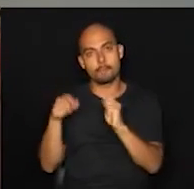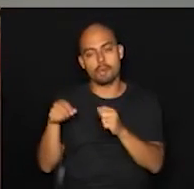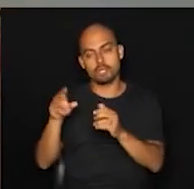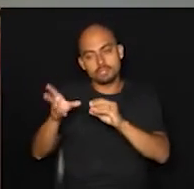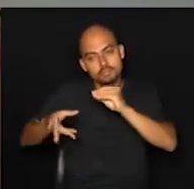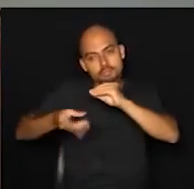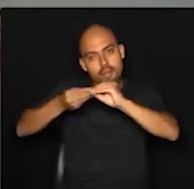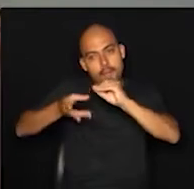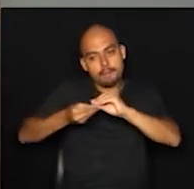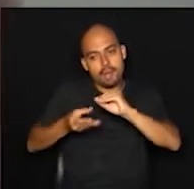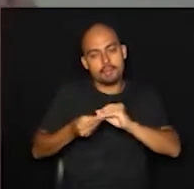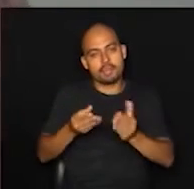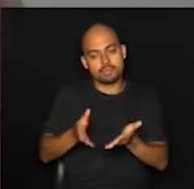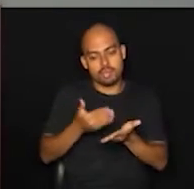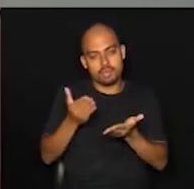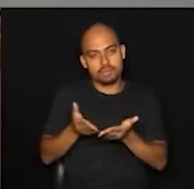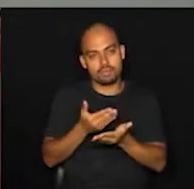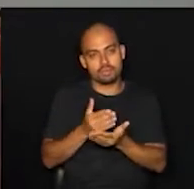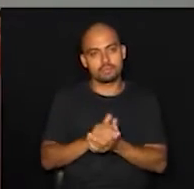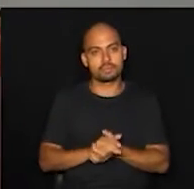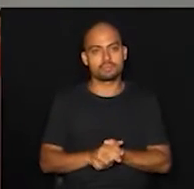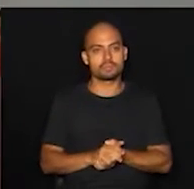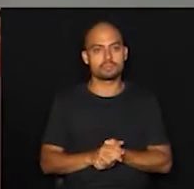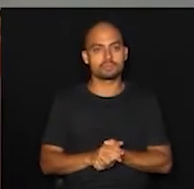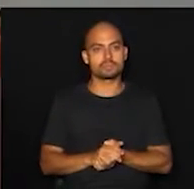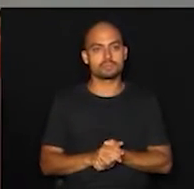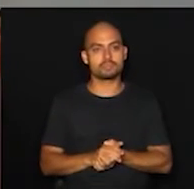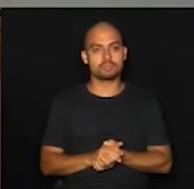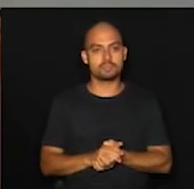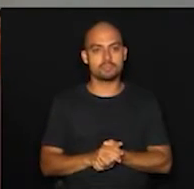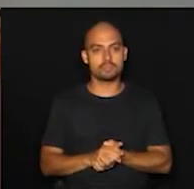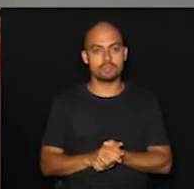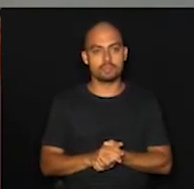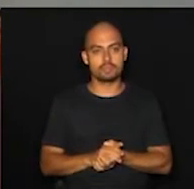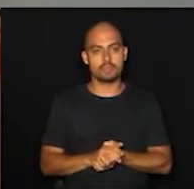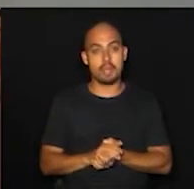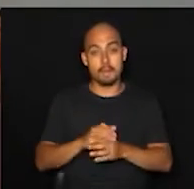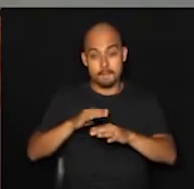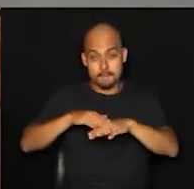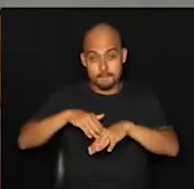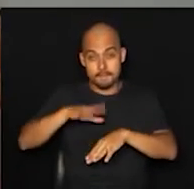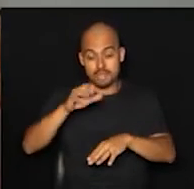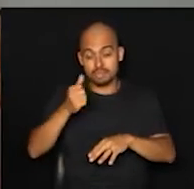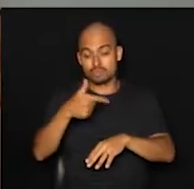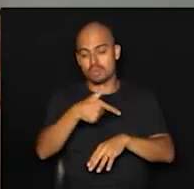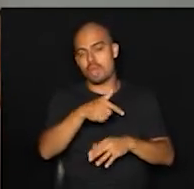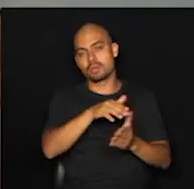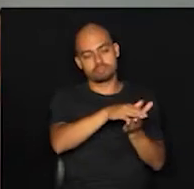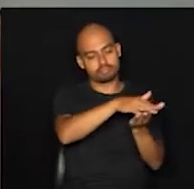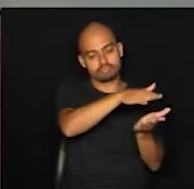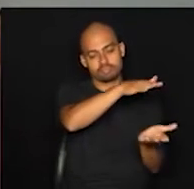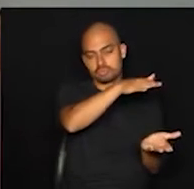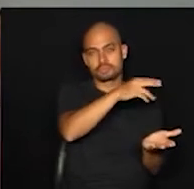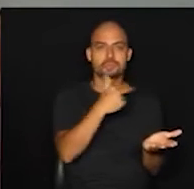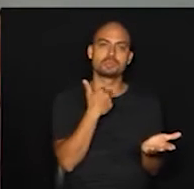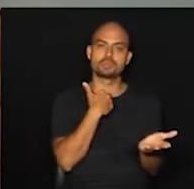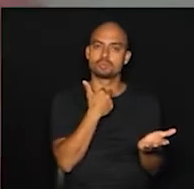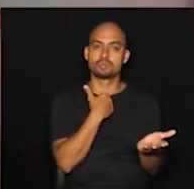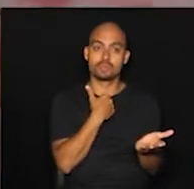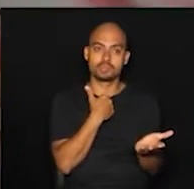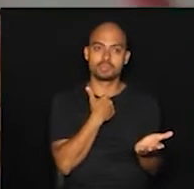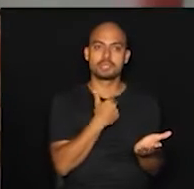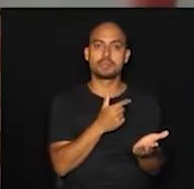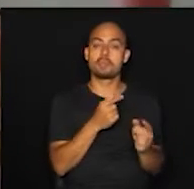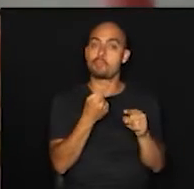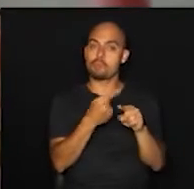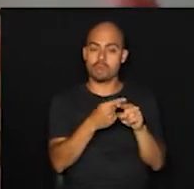livro, né? Agora, é o que também Fátima e eu a gente diz, mais do que isso aqui a gente não podia fazer, não. É o que a gente pode atualmente. Ele dá conta de